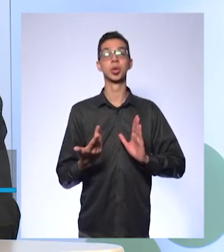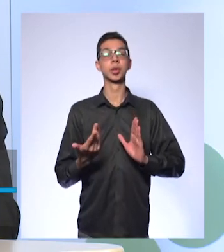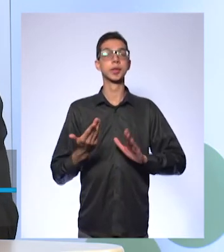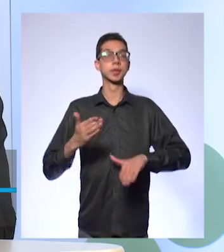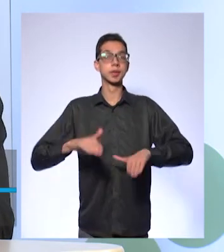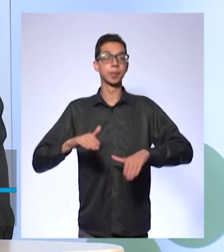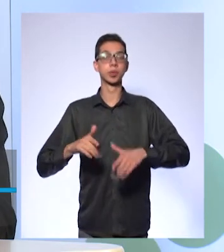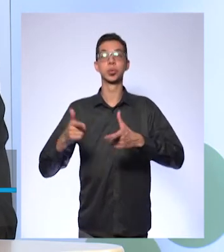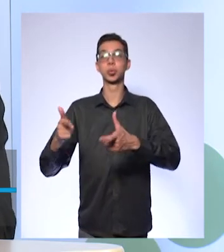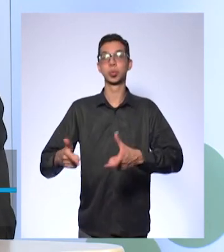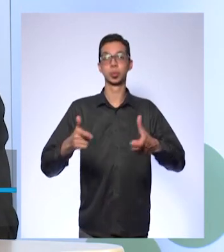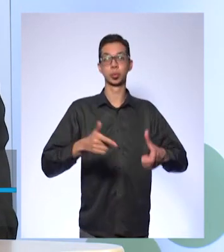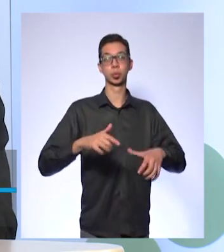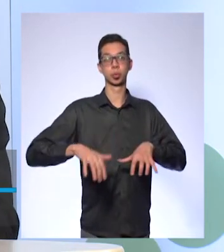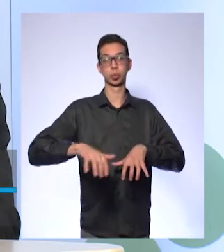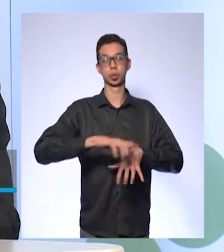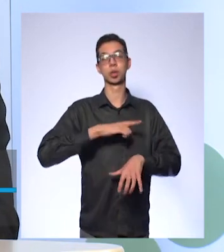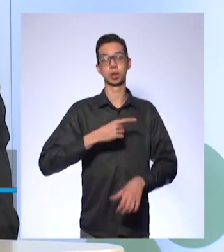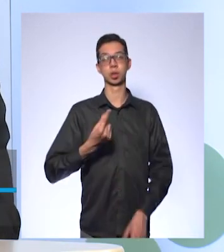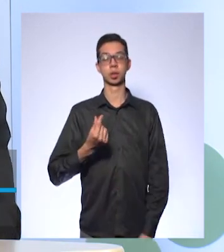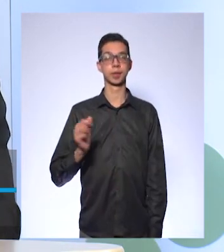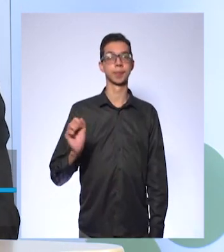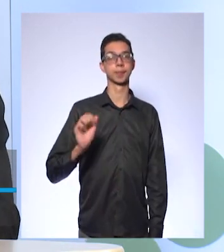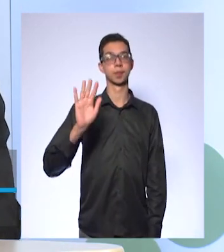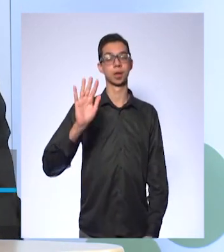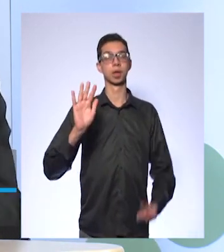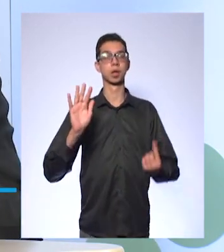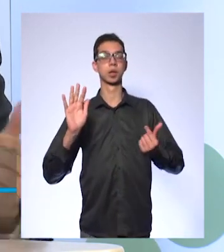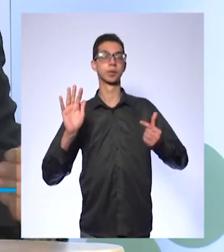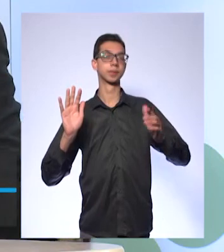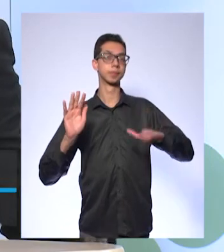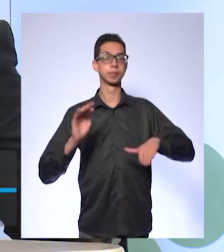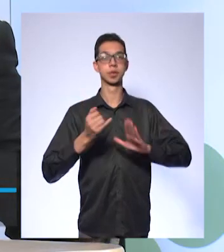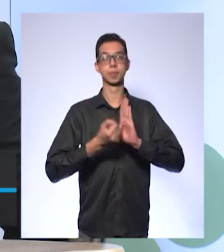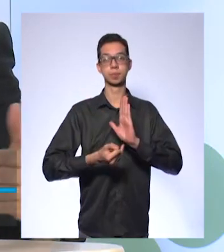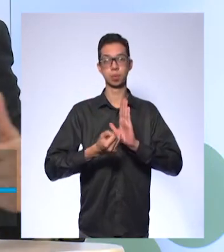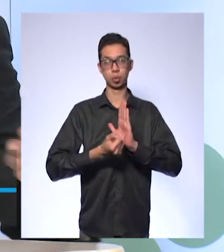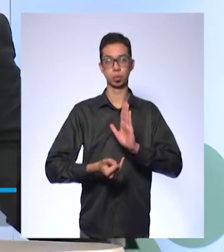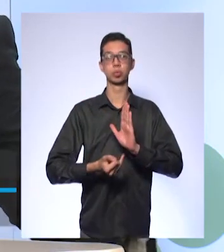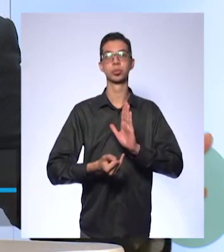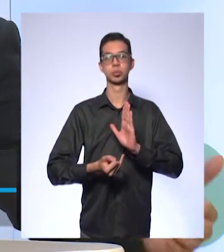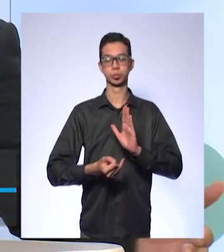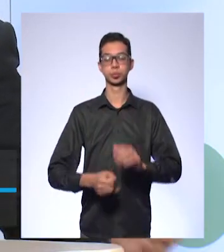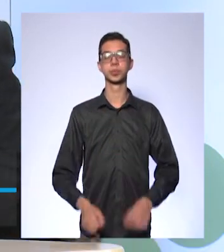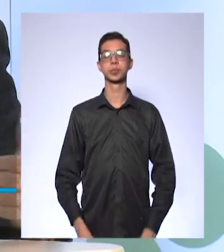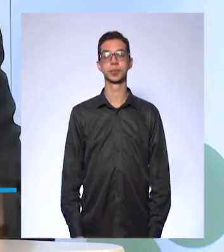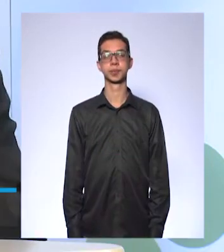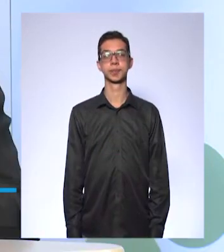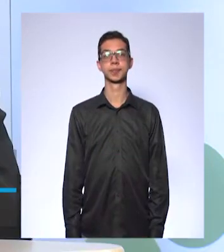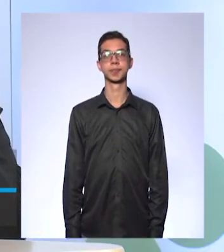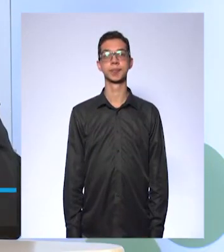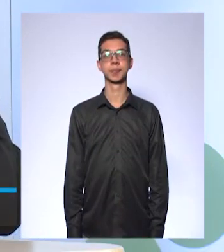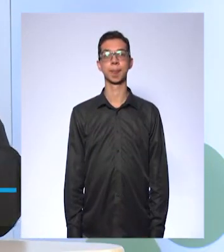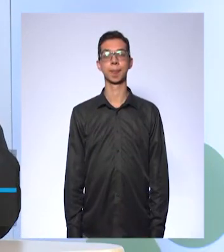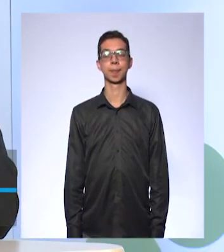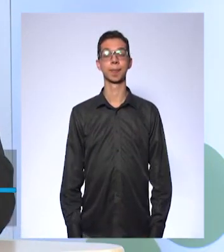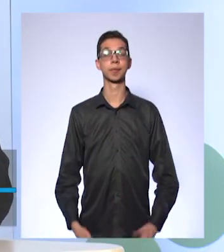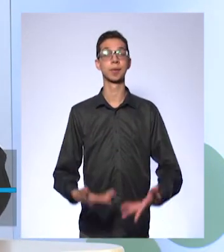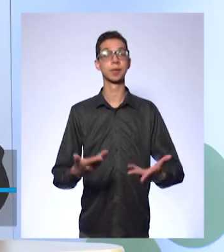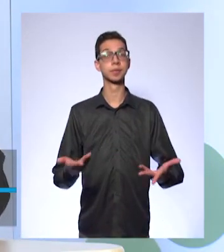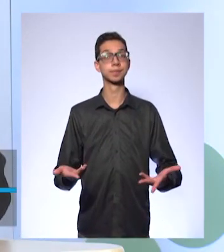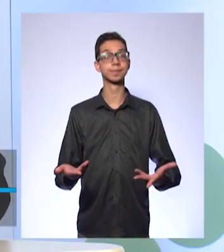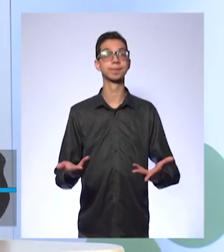região para região, né? Na Isso, questão do imposto para a transição das mercadorias. Então, exato,